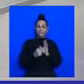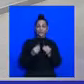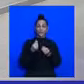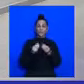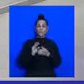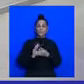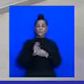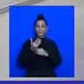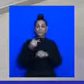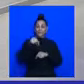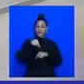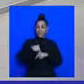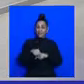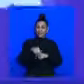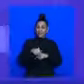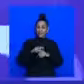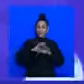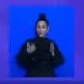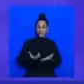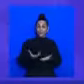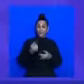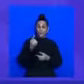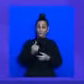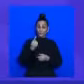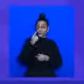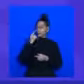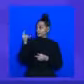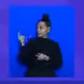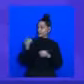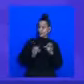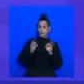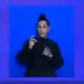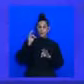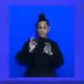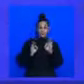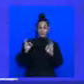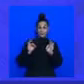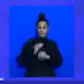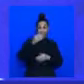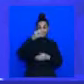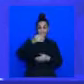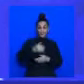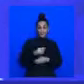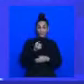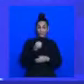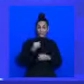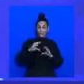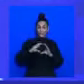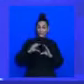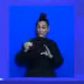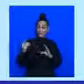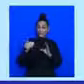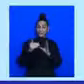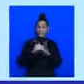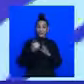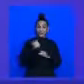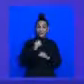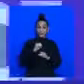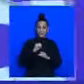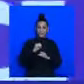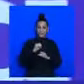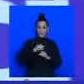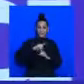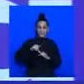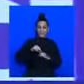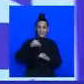vai funcionar tudo por aqui. Temos o globo número 1 preparado para este sorteio. O suporte está carregado com 80 bolas numeradas de 0 a 80